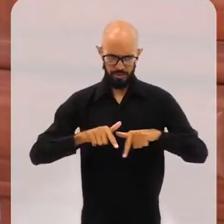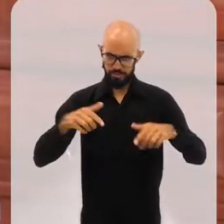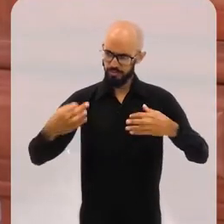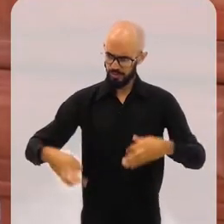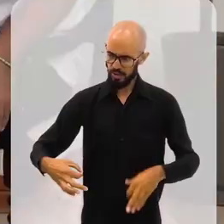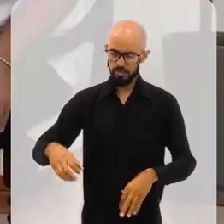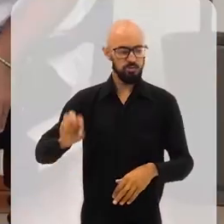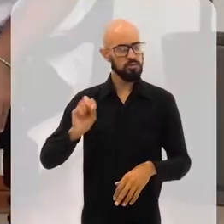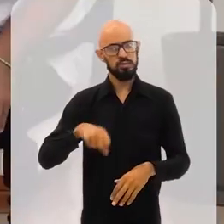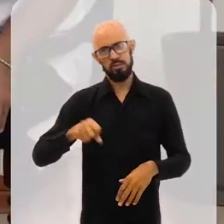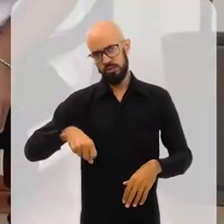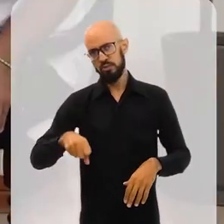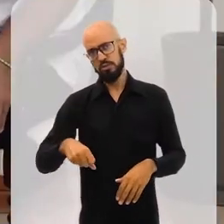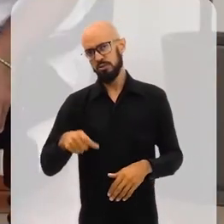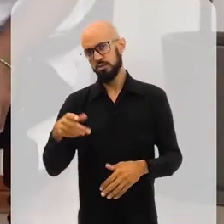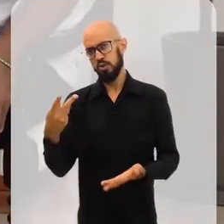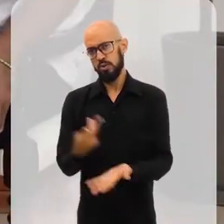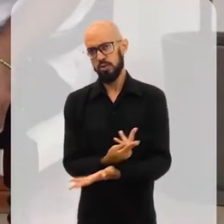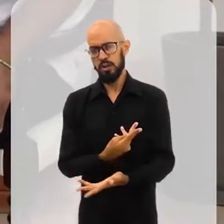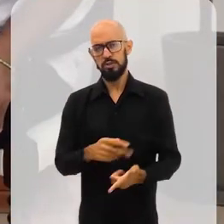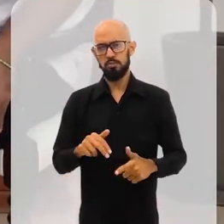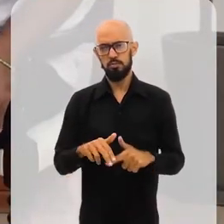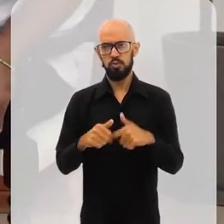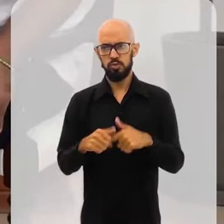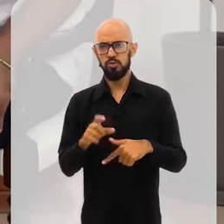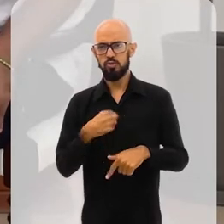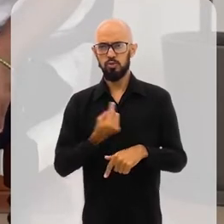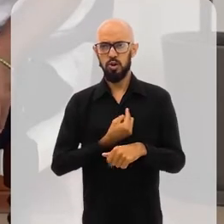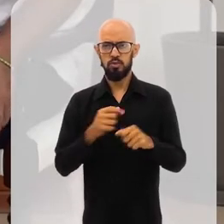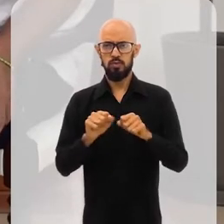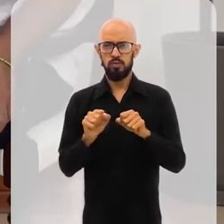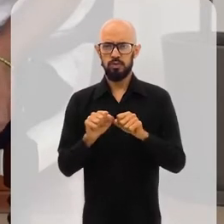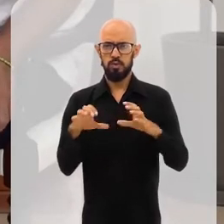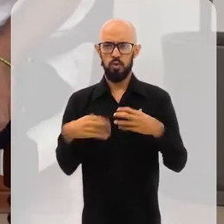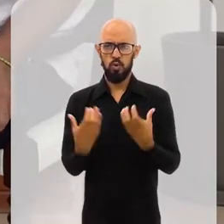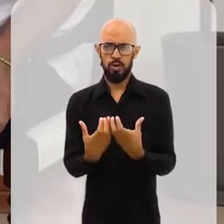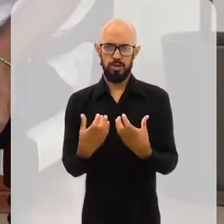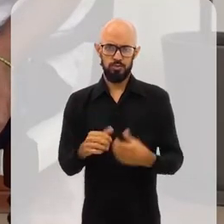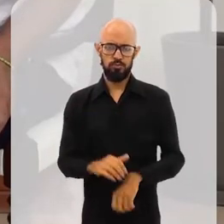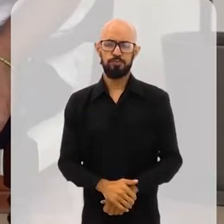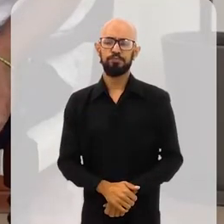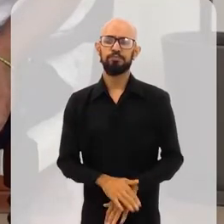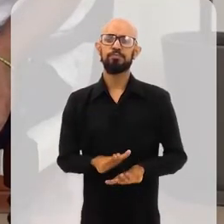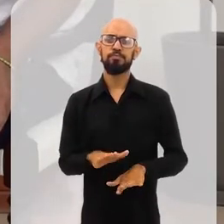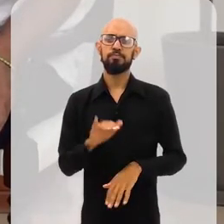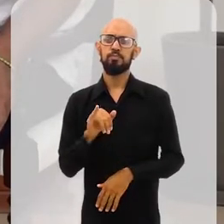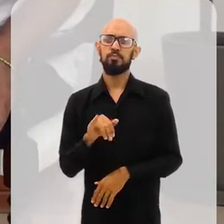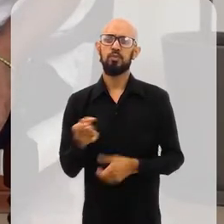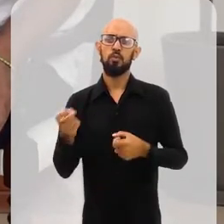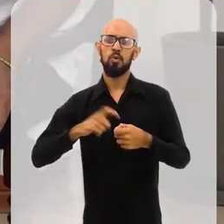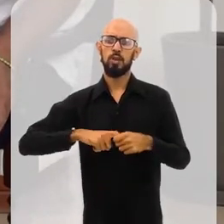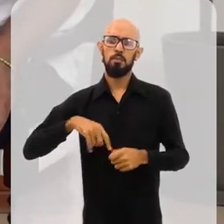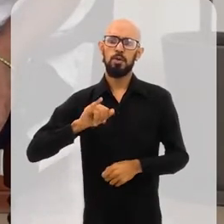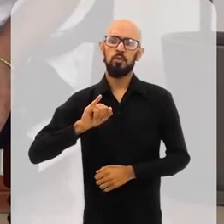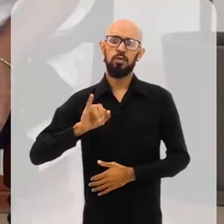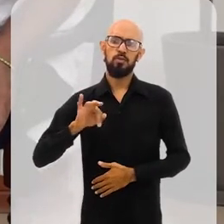né? exatamente Porque isso. Continua. isso acontece, por isso que nós vamos fazer o congresso. Voltando para o